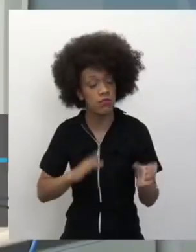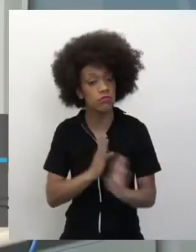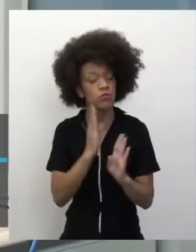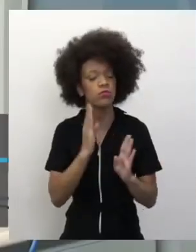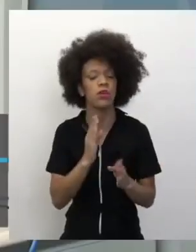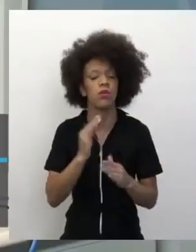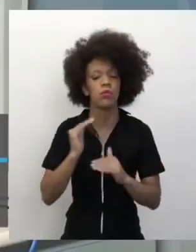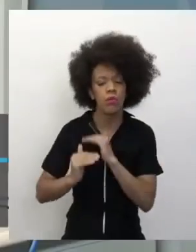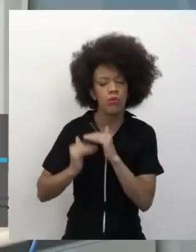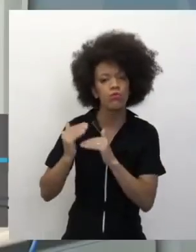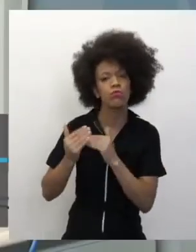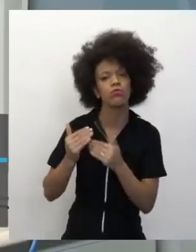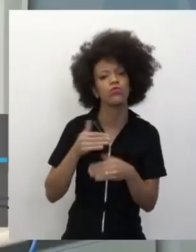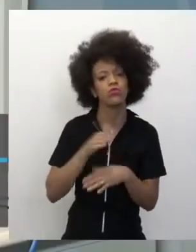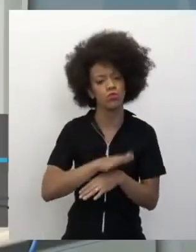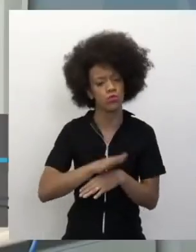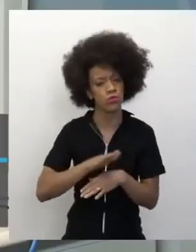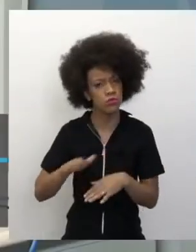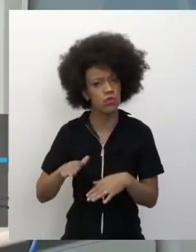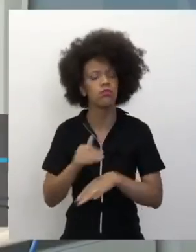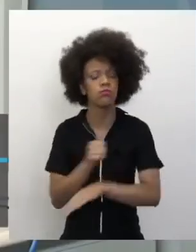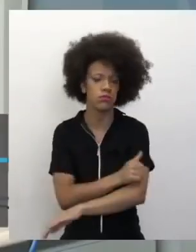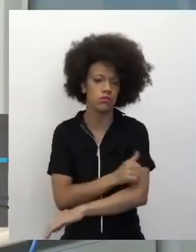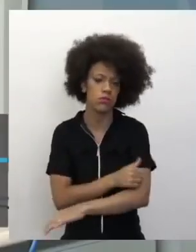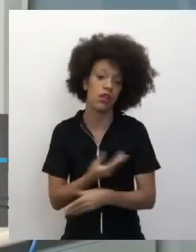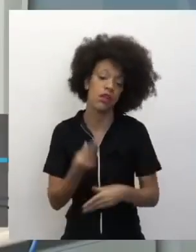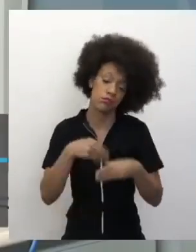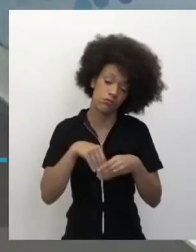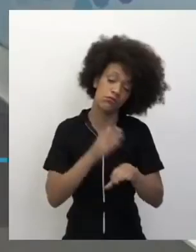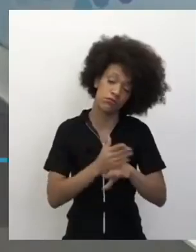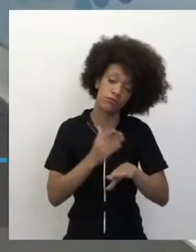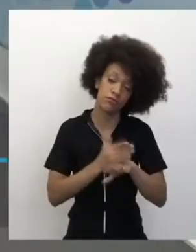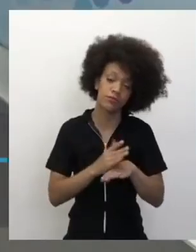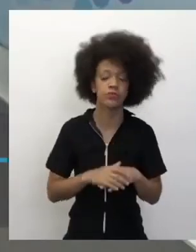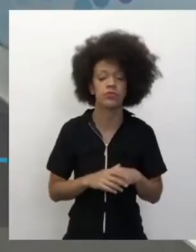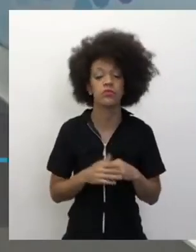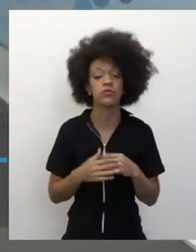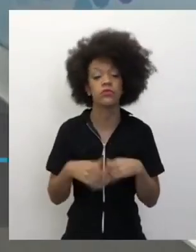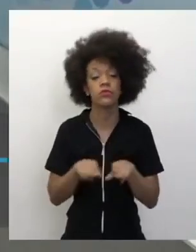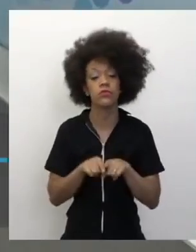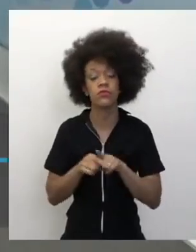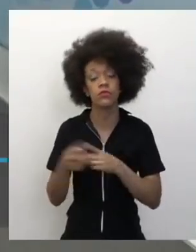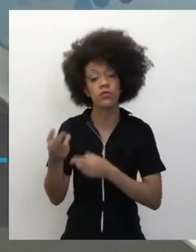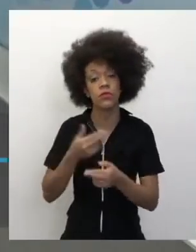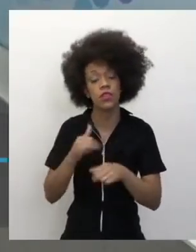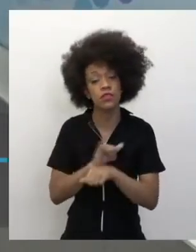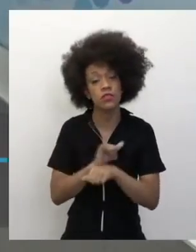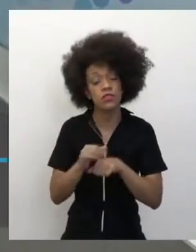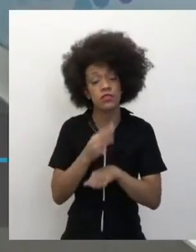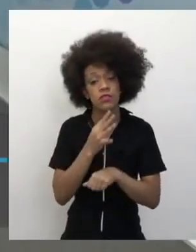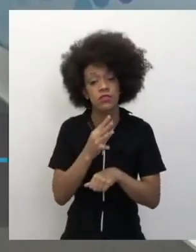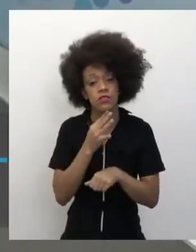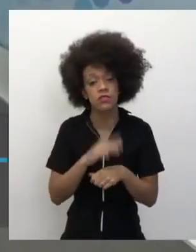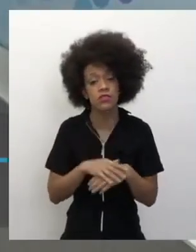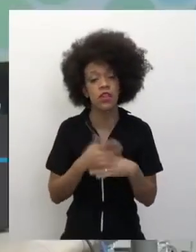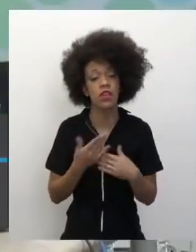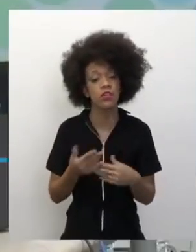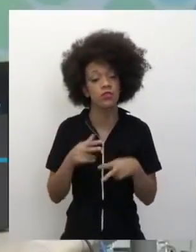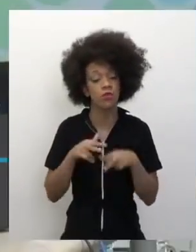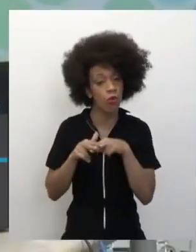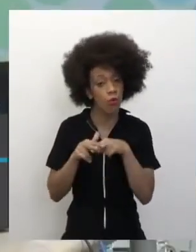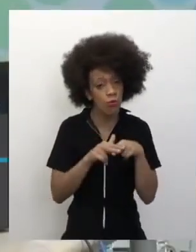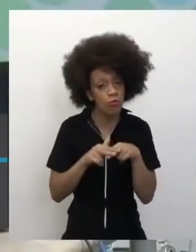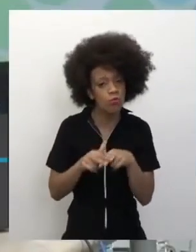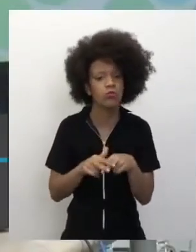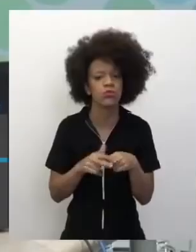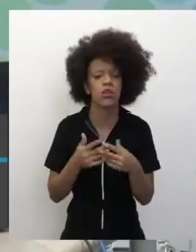com os alunos, né, dentro da rotina deles e dela também. E o que elas estão colocando é estratégia de conhecimento prévio de dar sentido. É